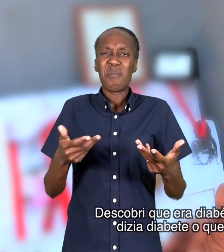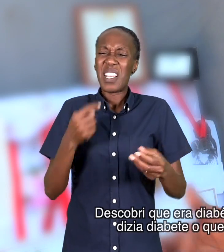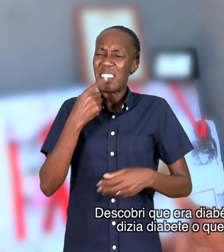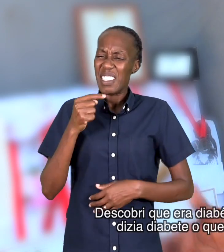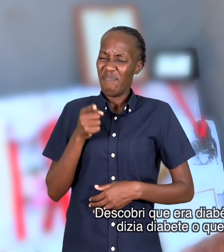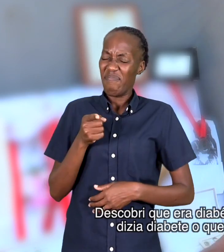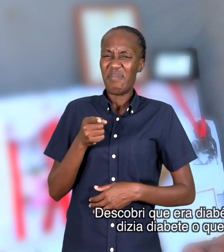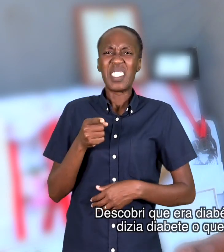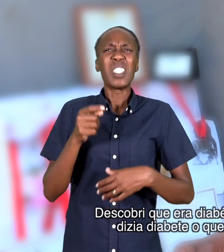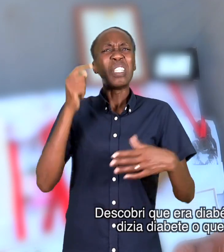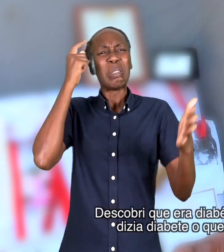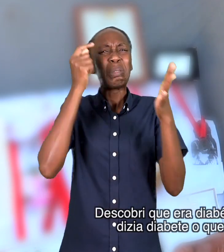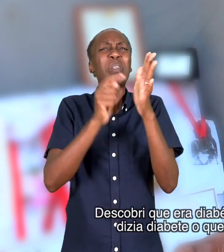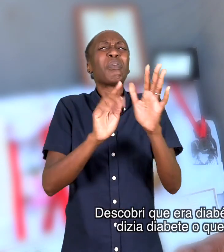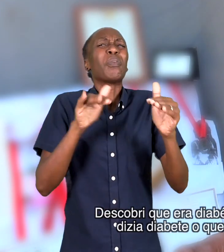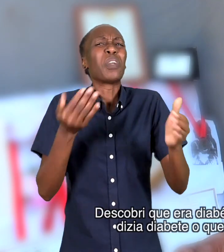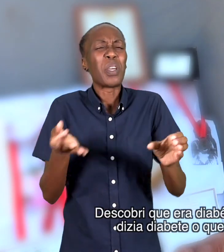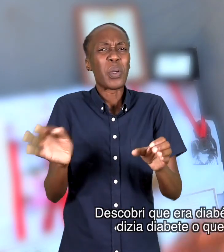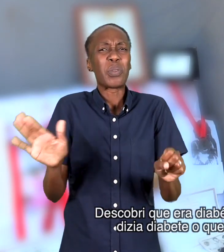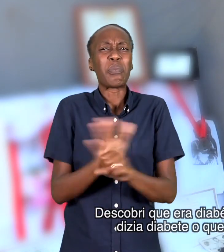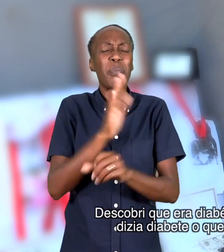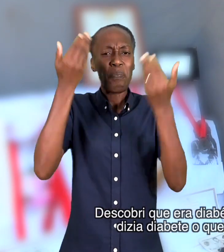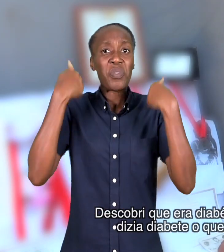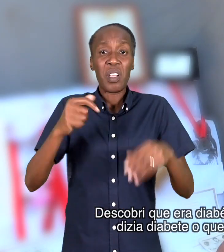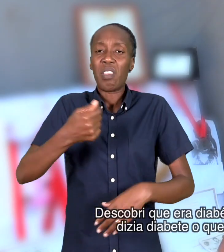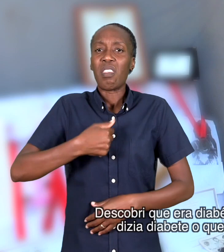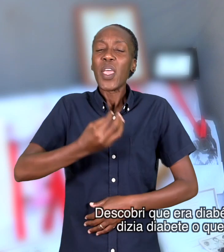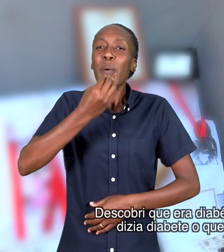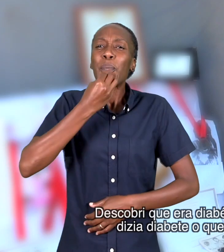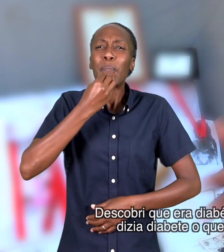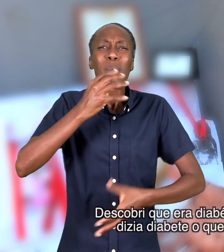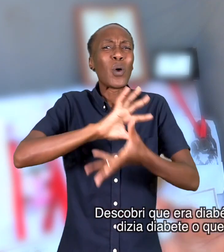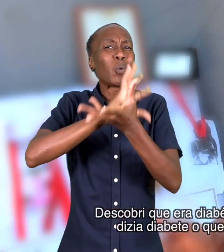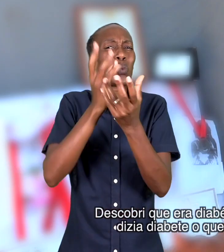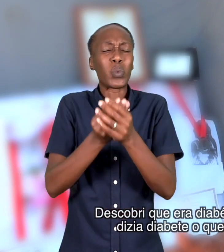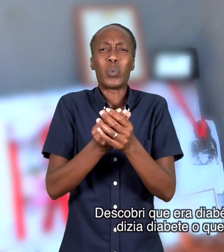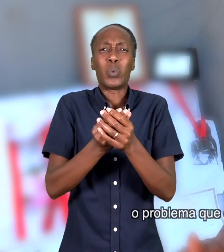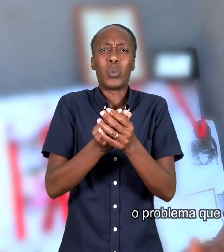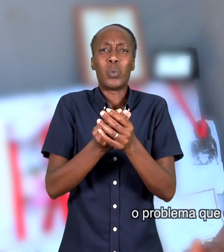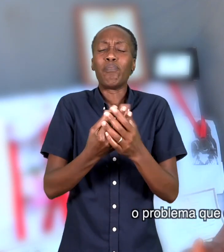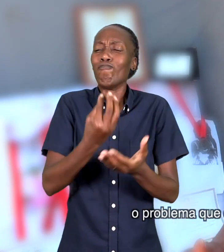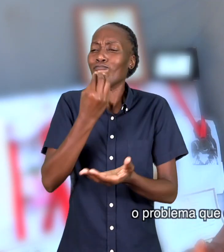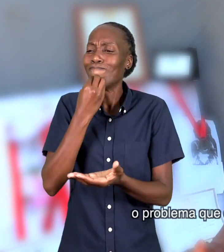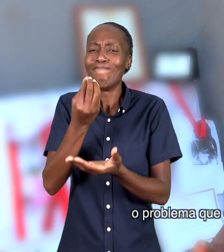eu dizia, ah, diabetes o quê? Ah, eu lá comia, comia de tudo e mais alguma coisa.